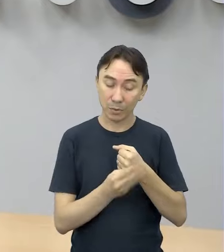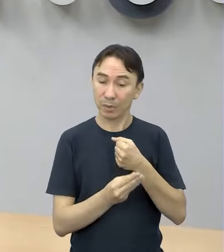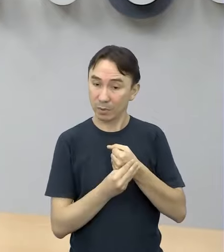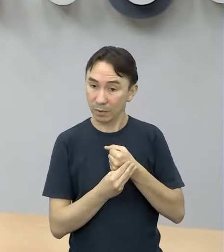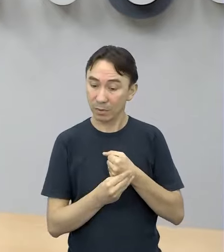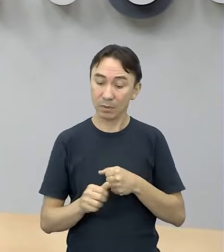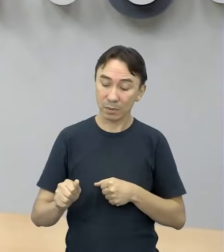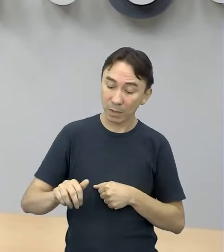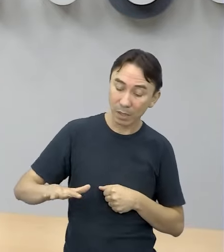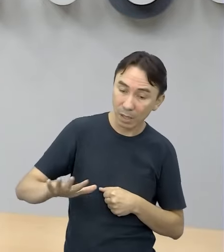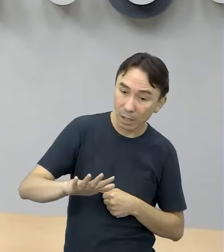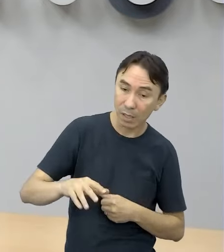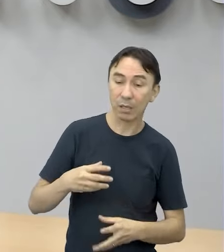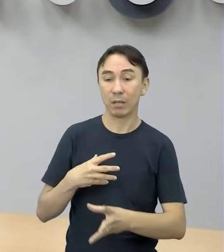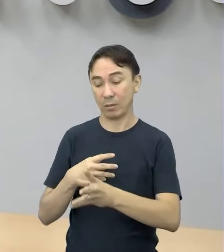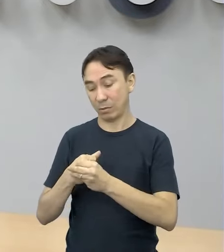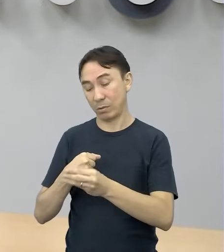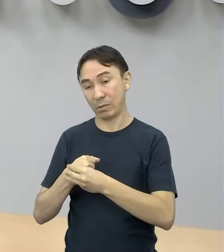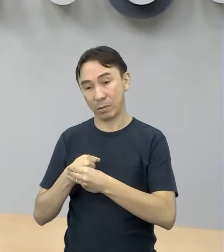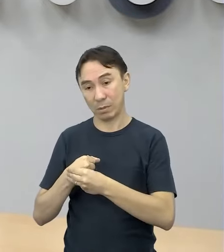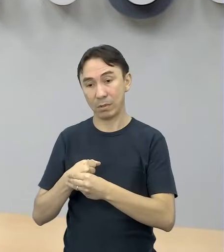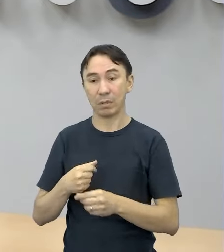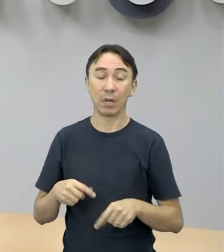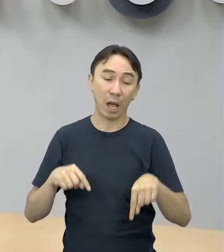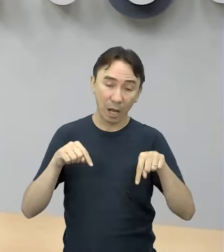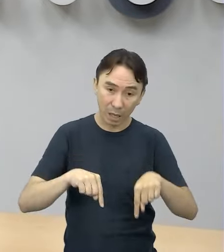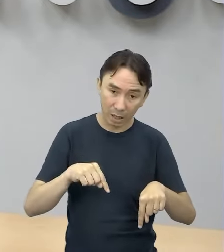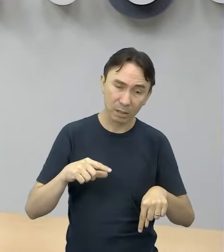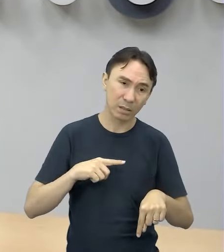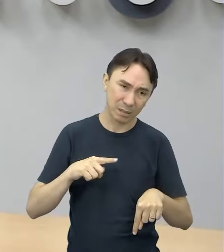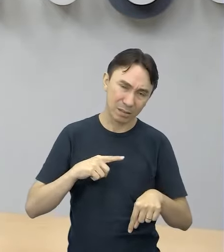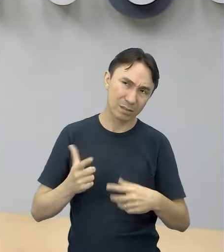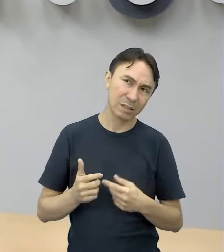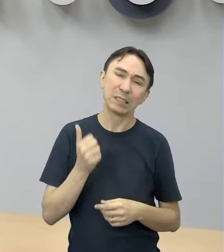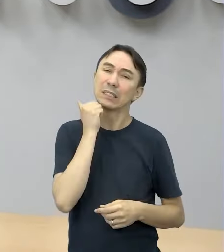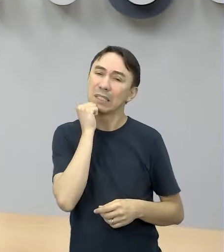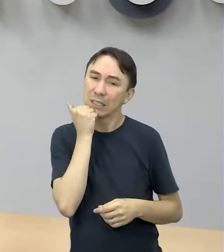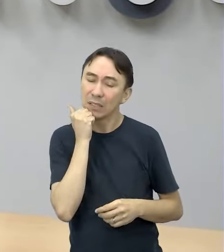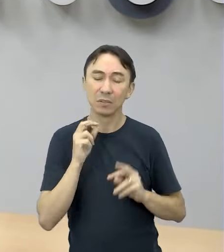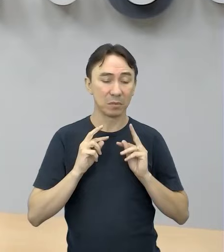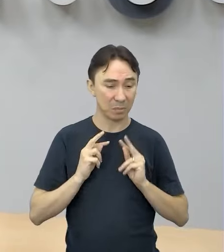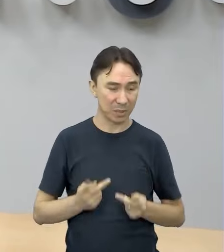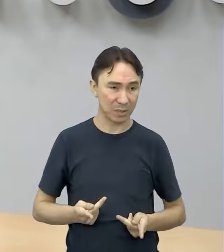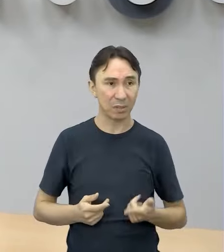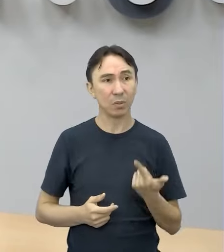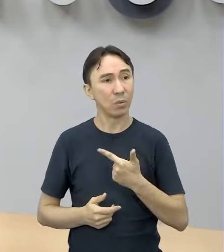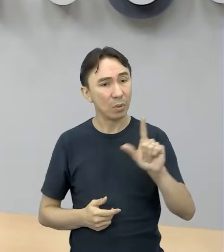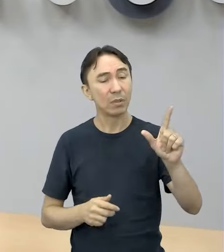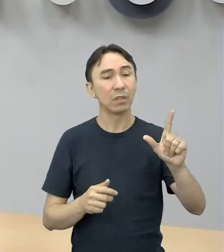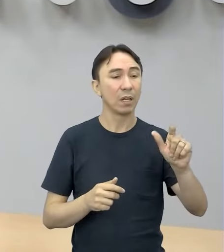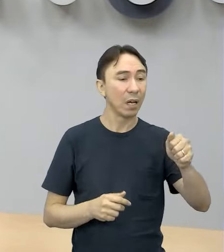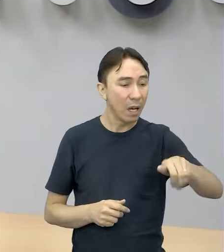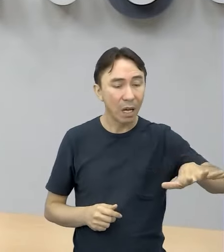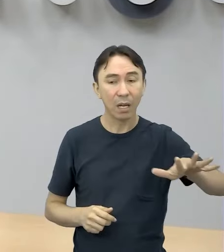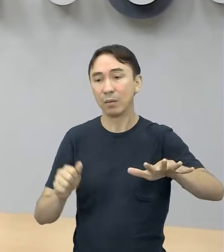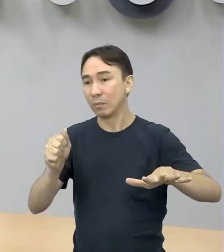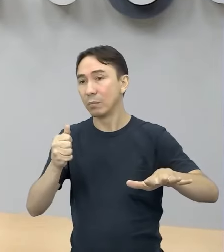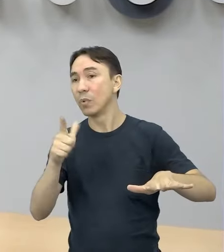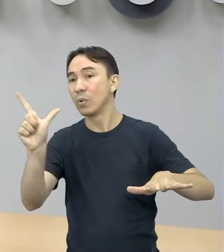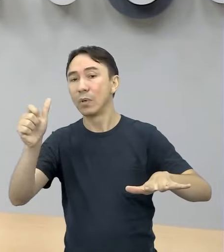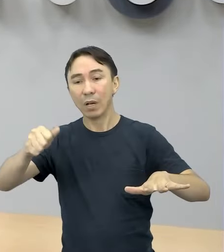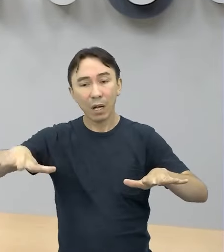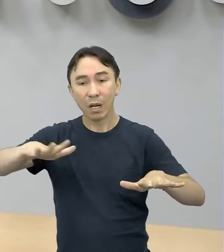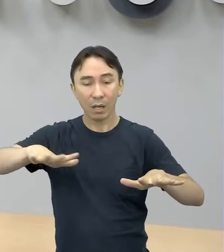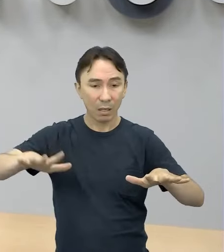área de ciências humanas, porém a gente tem que lembrar que há outros mapas que as áreas estão integradas. Então, essa integração entre as áreas, né, as